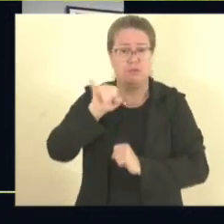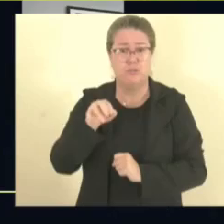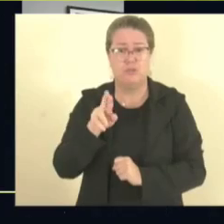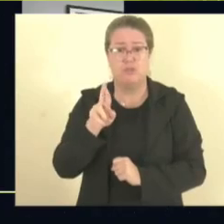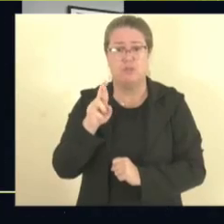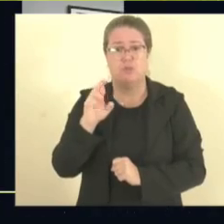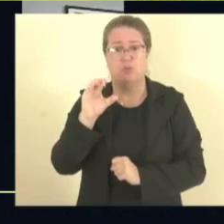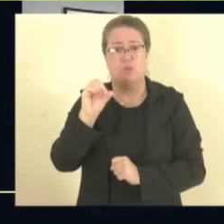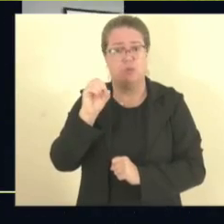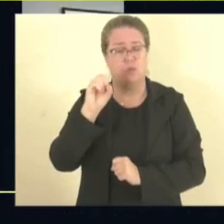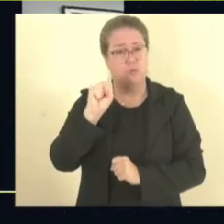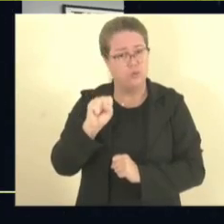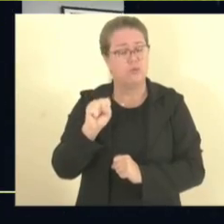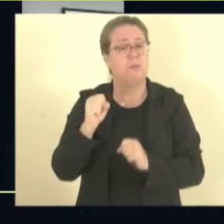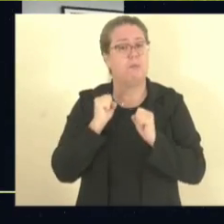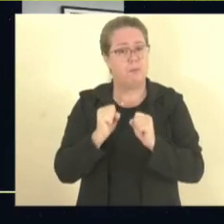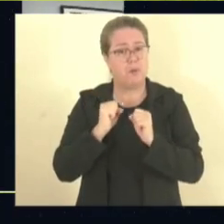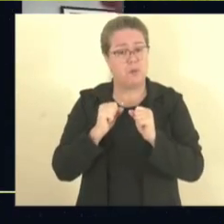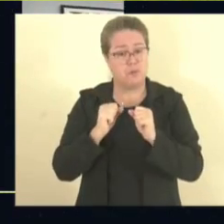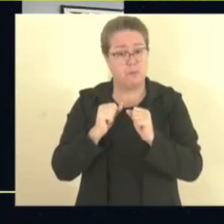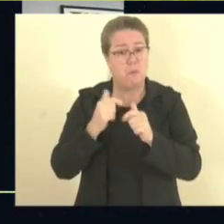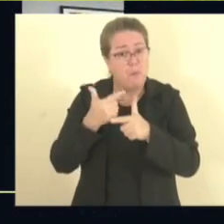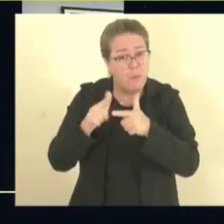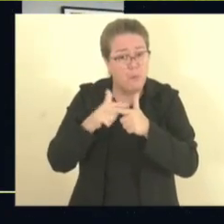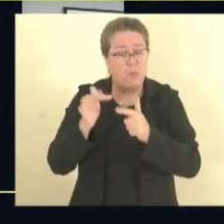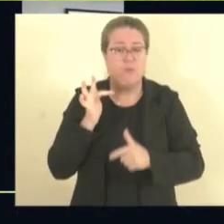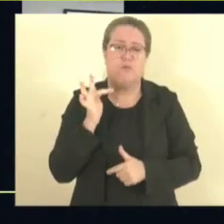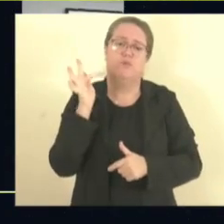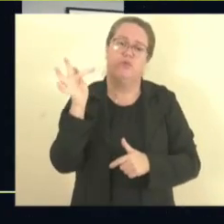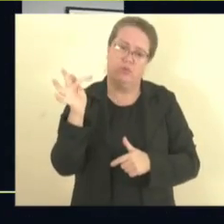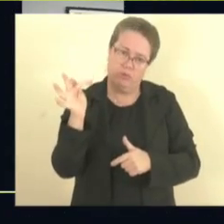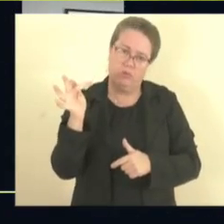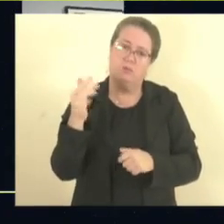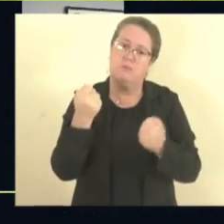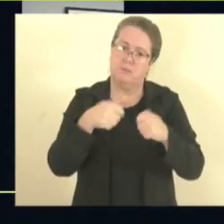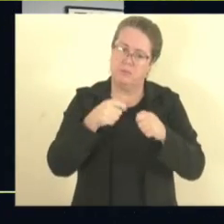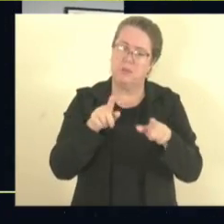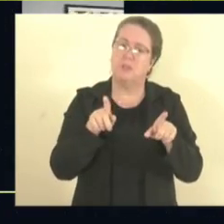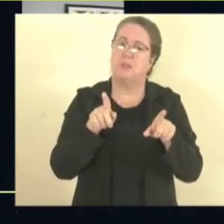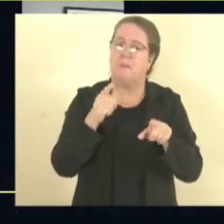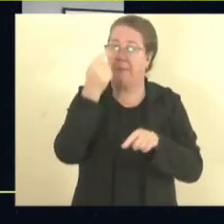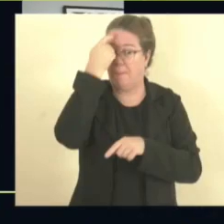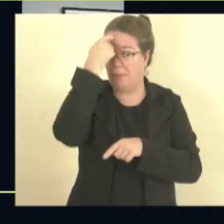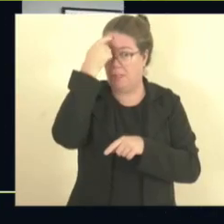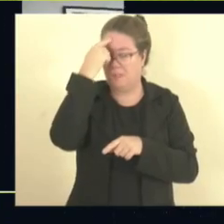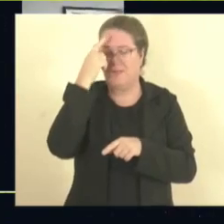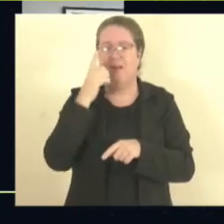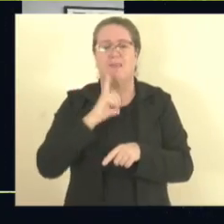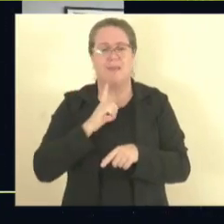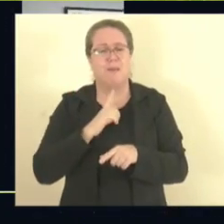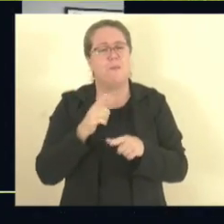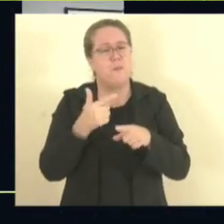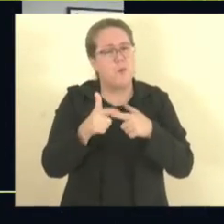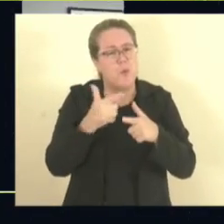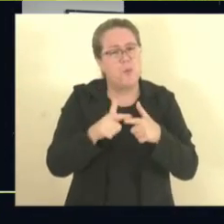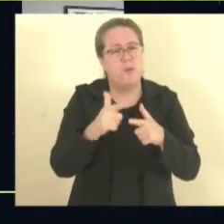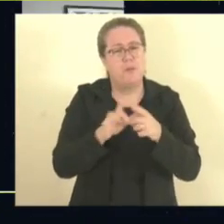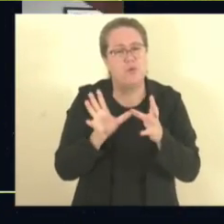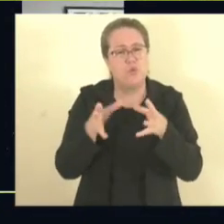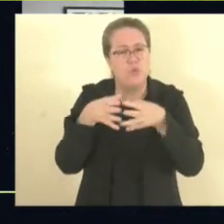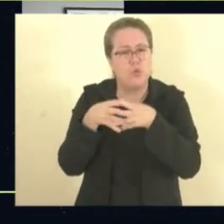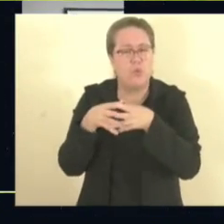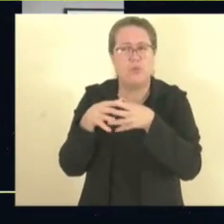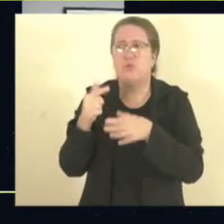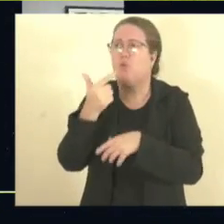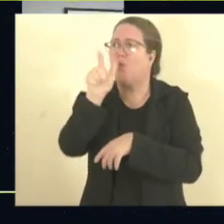as estatais dando déficit, ainda com crise com grupos estrangeiros ainda, crise institucional. A gente está vendo declarações diretas